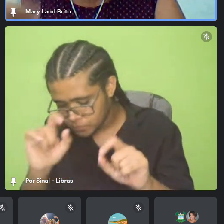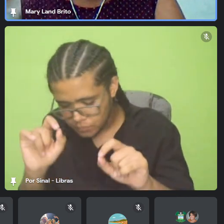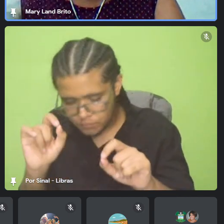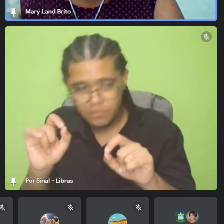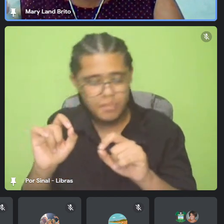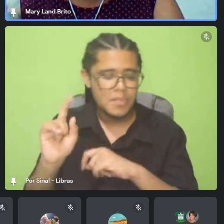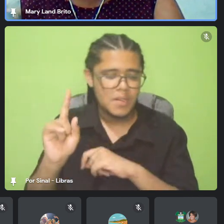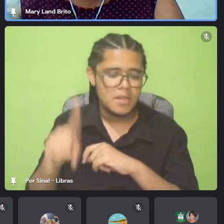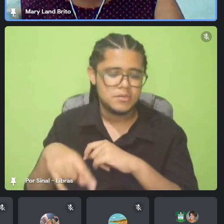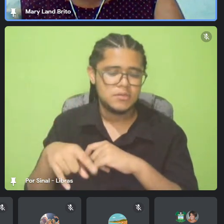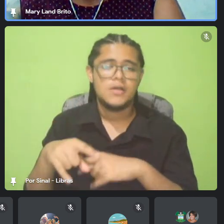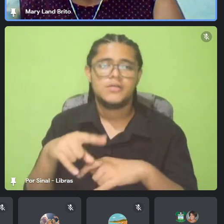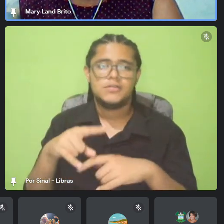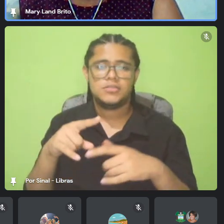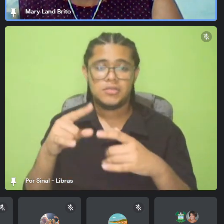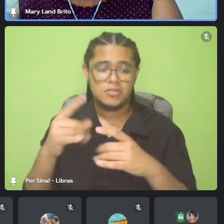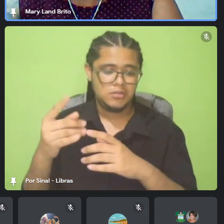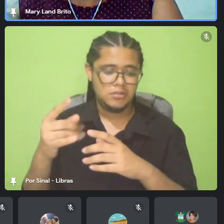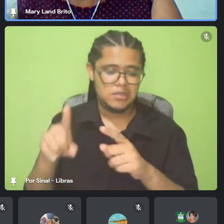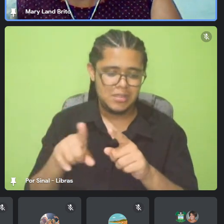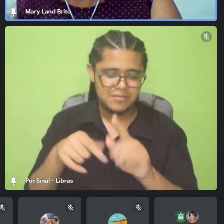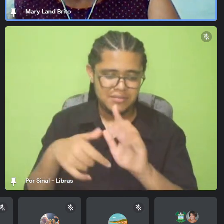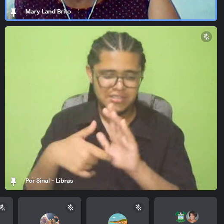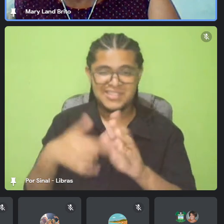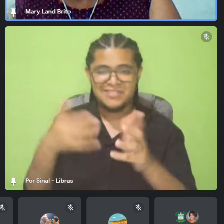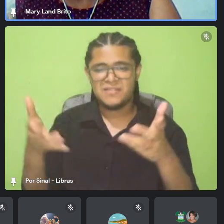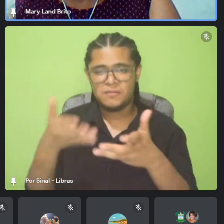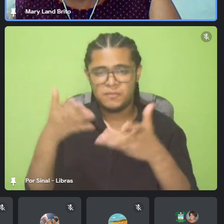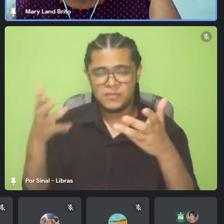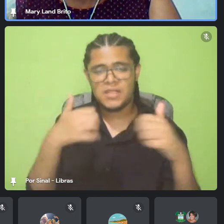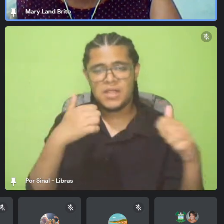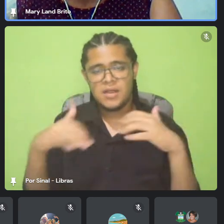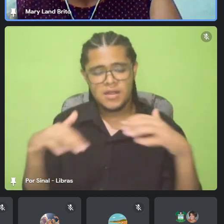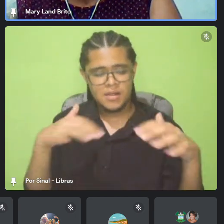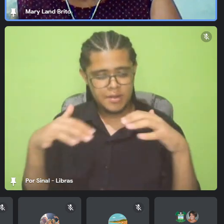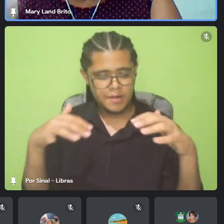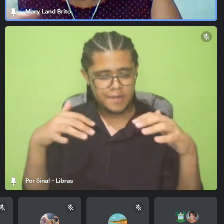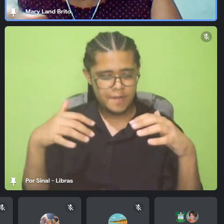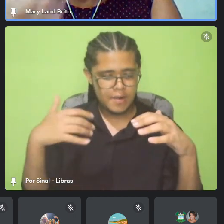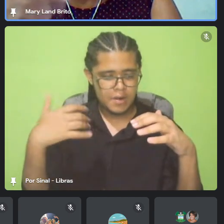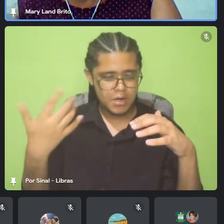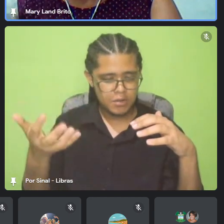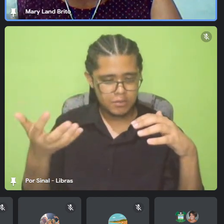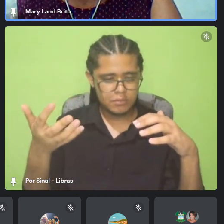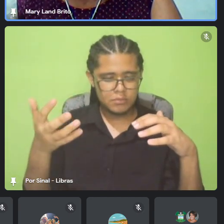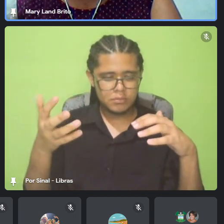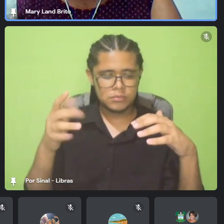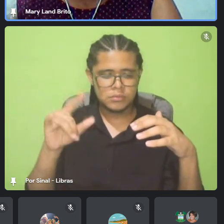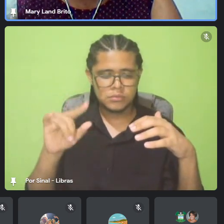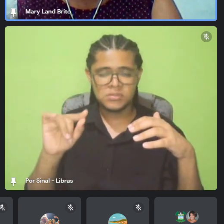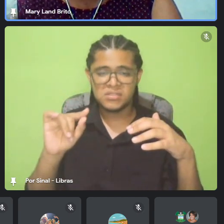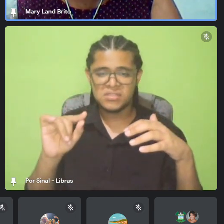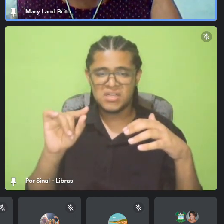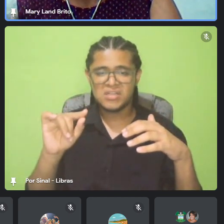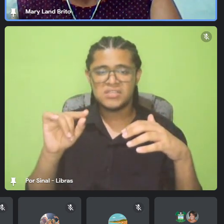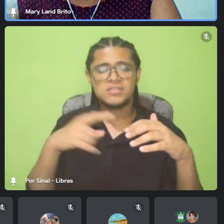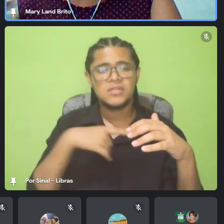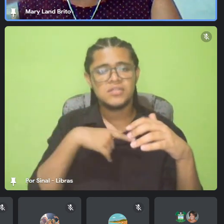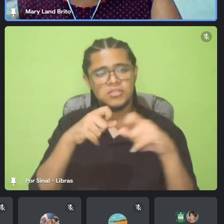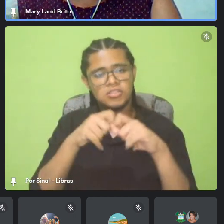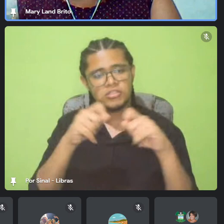de fomento, a ação, que, por exemplo, vai ser o sistema, vai ser um som, vai ser, que tu bem conhece dos sistemas de som,